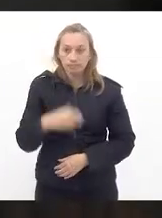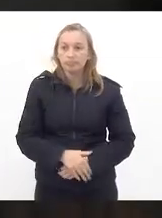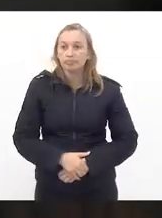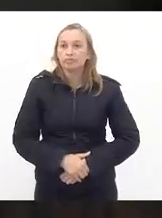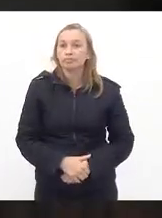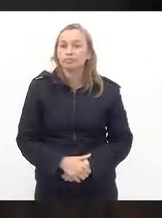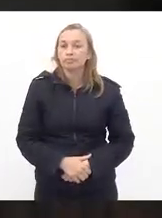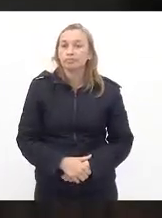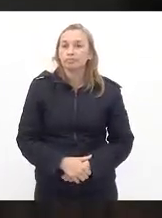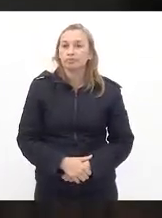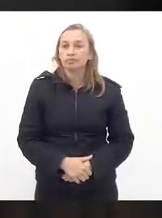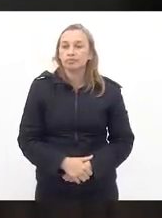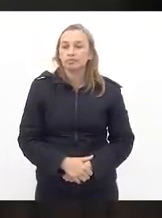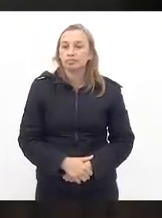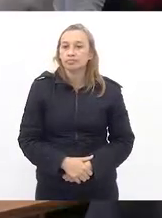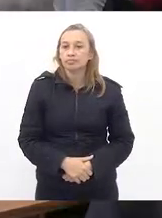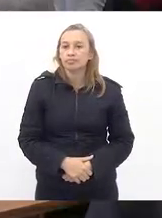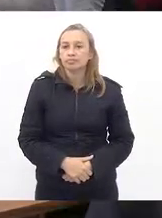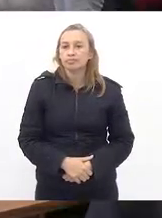Carneiro